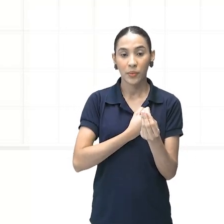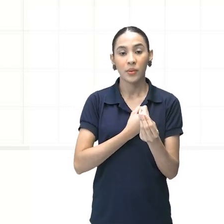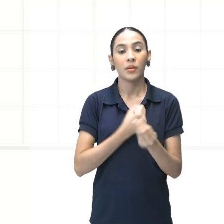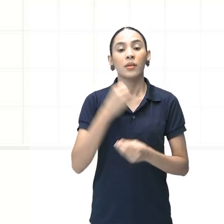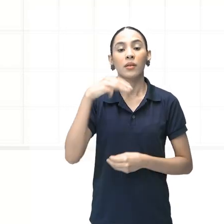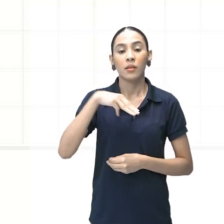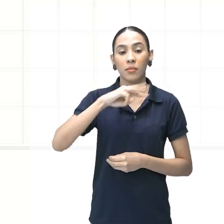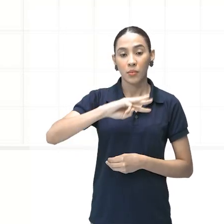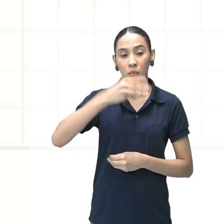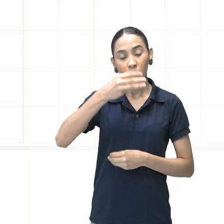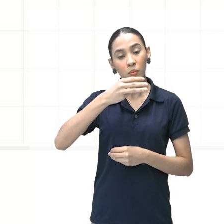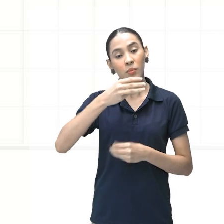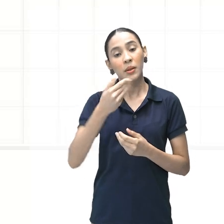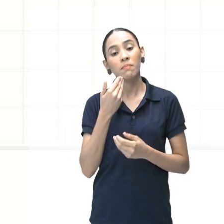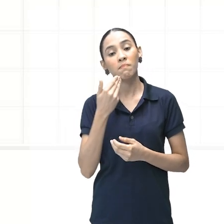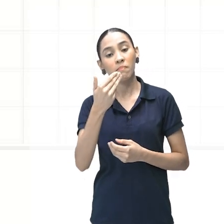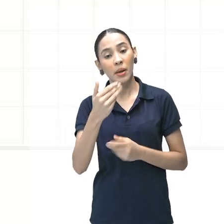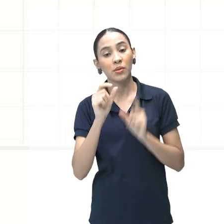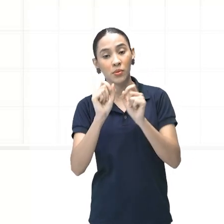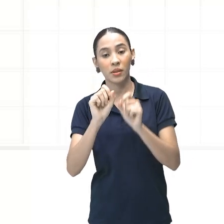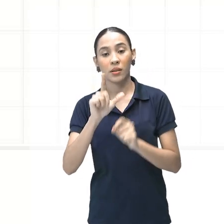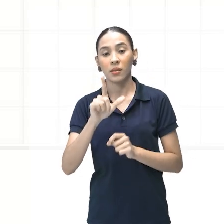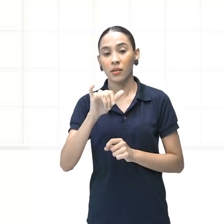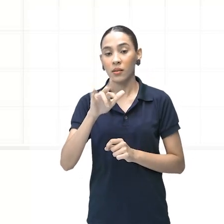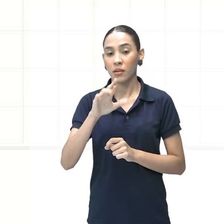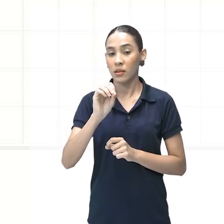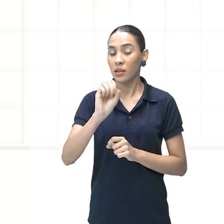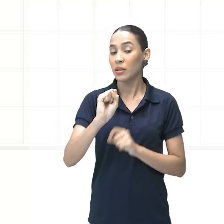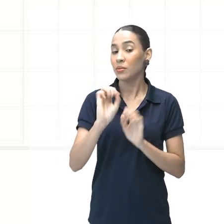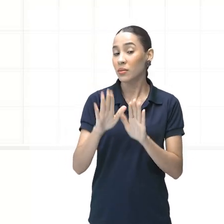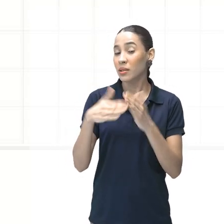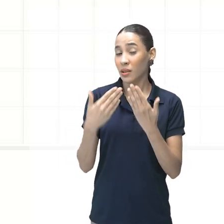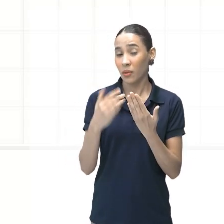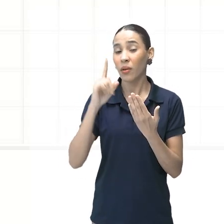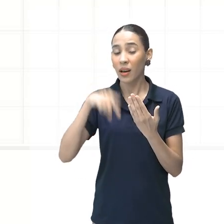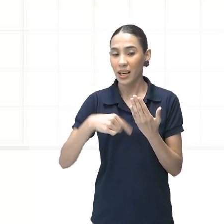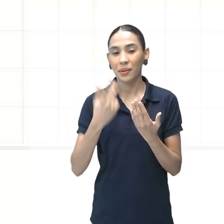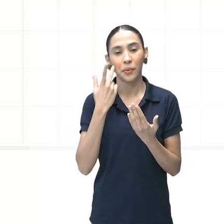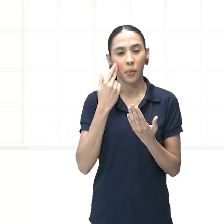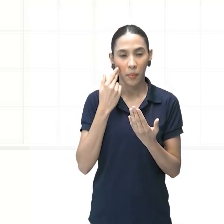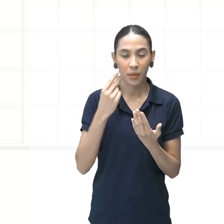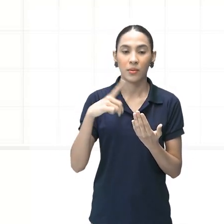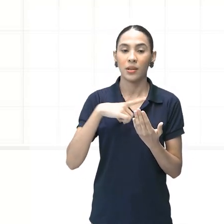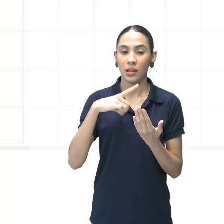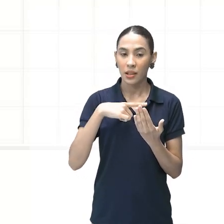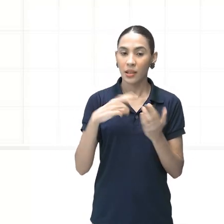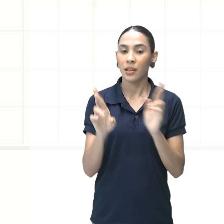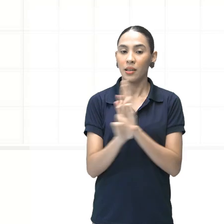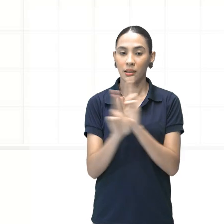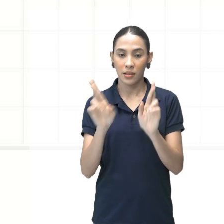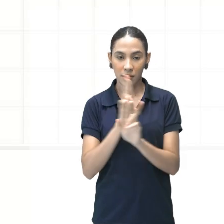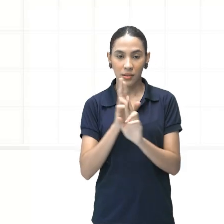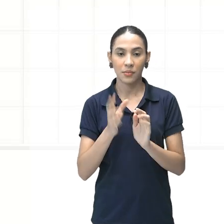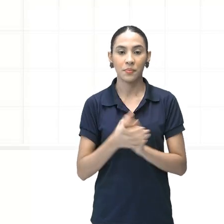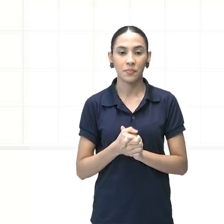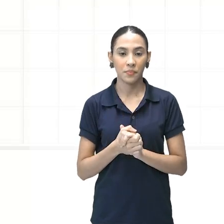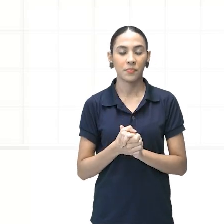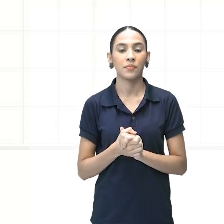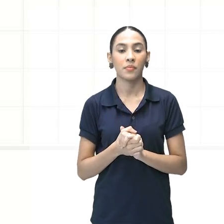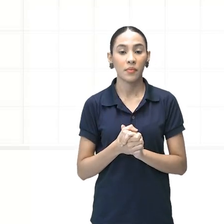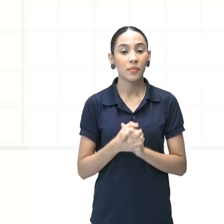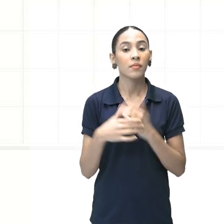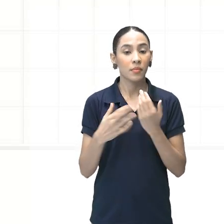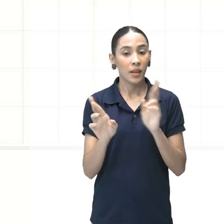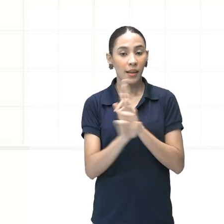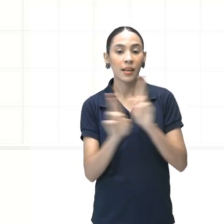em metros, e ela te pede em litro. Então, é muito comum ter ter questões